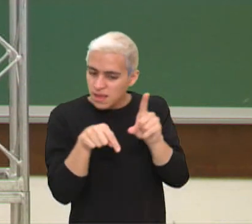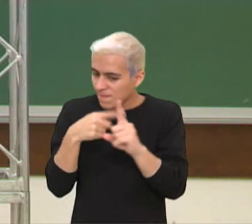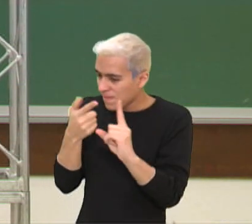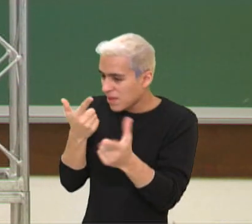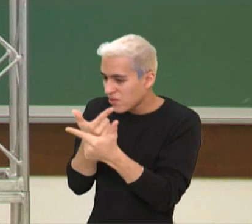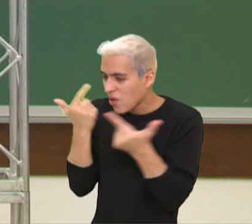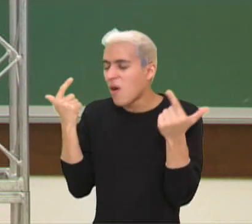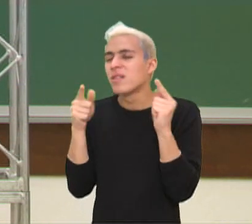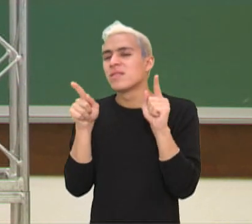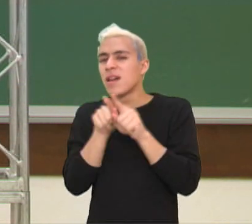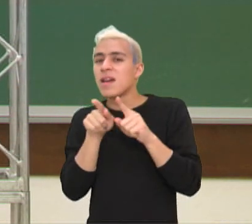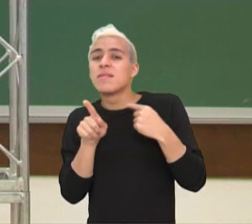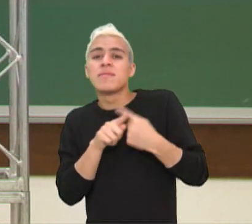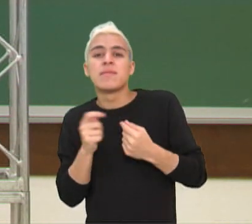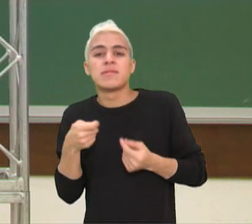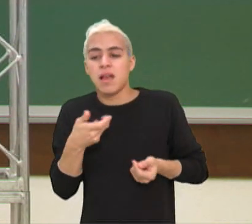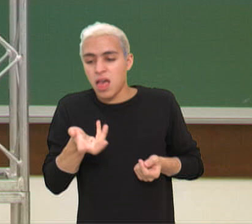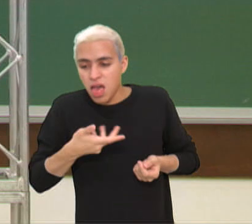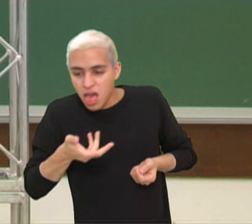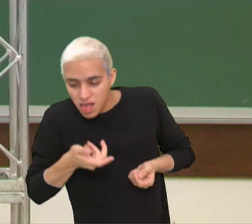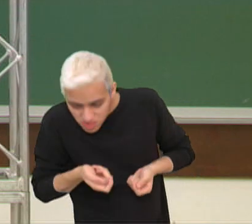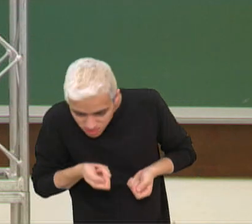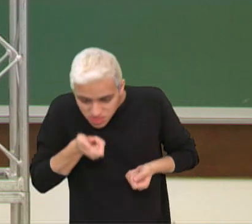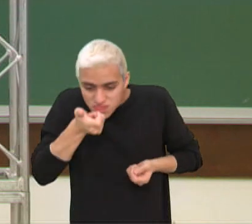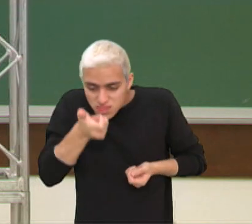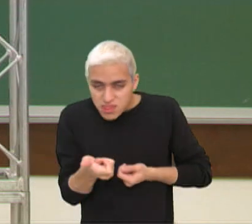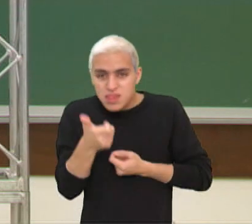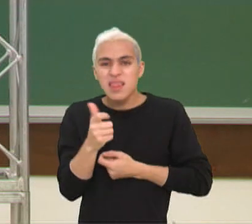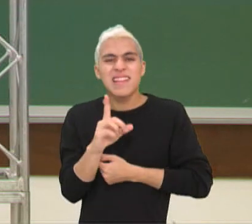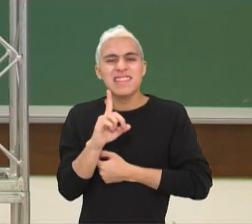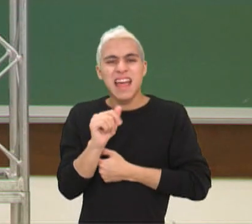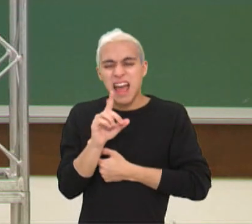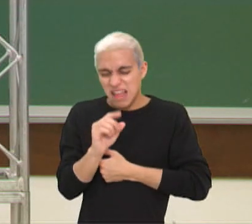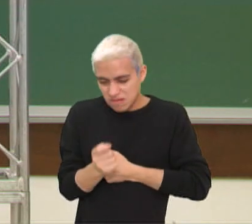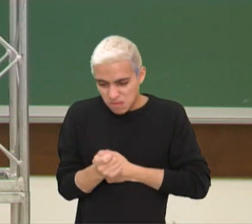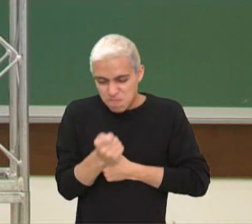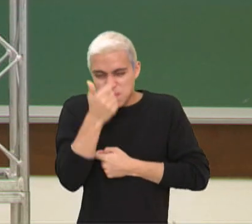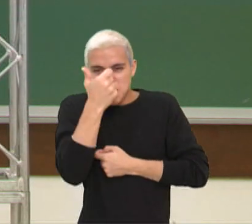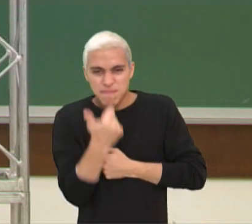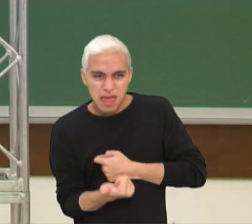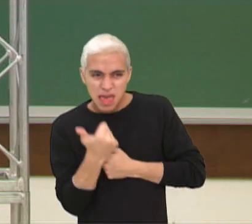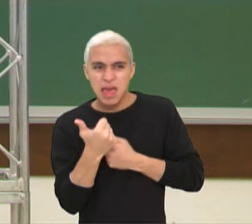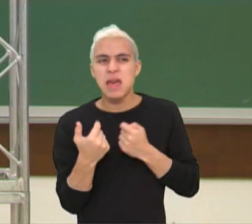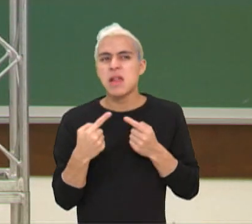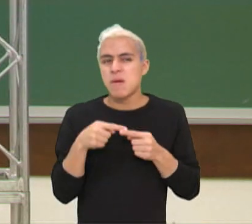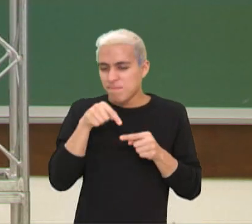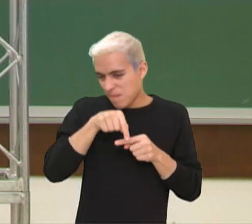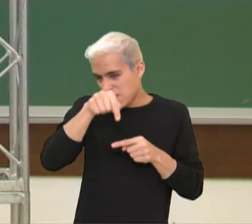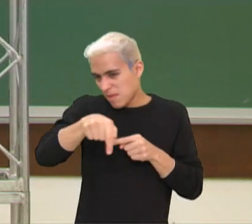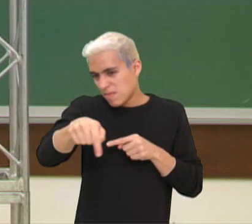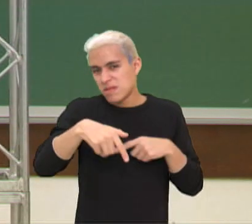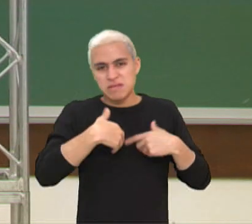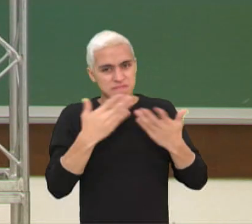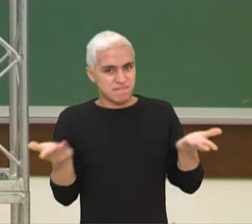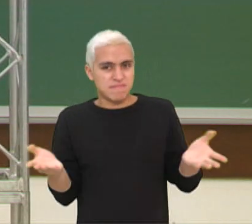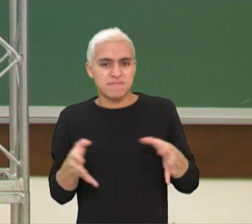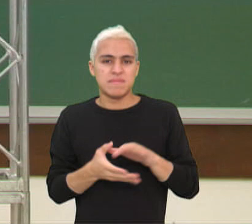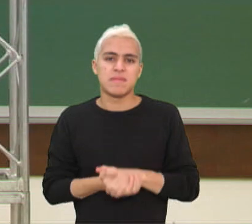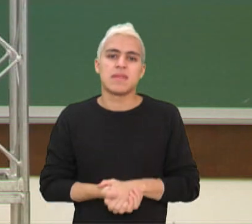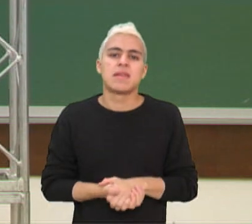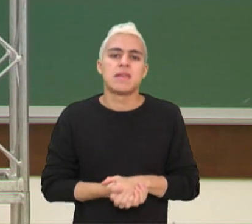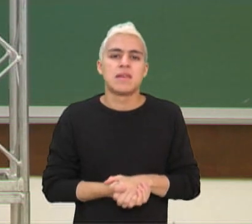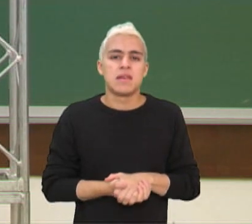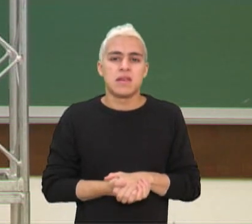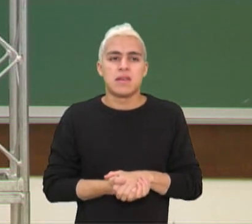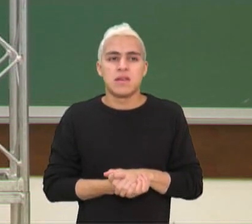mas vai ter um pouquinho da sorte, que você vai ter que ter uma sorte para poder jogar primeiro ou para pular mais casas e assim por diante.